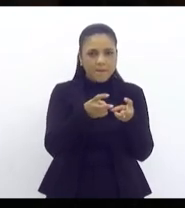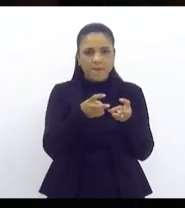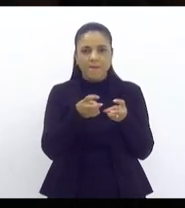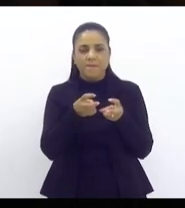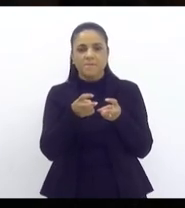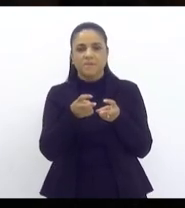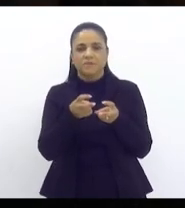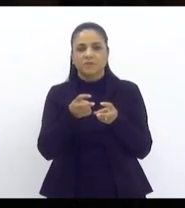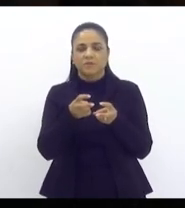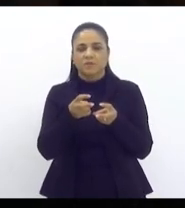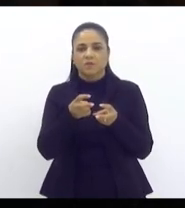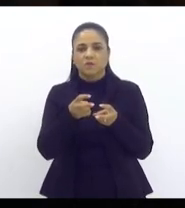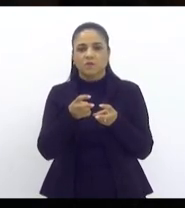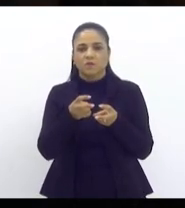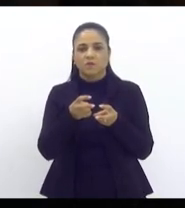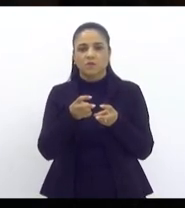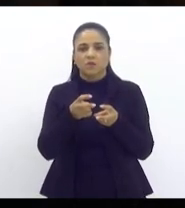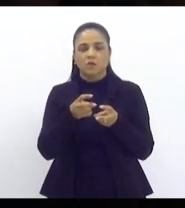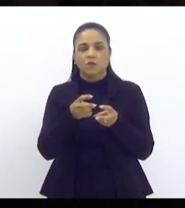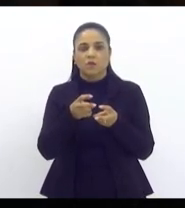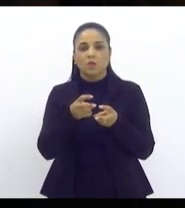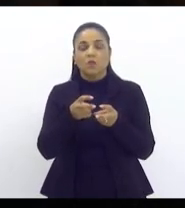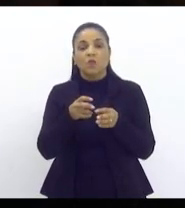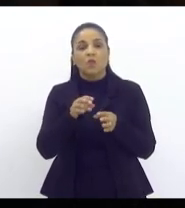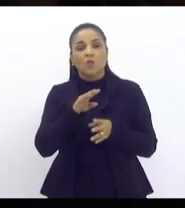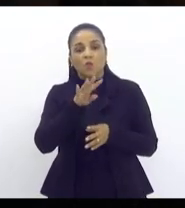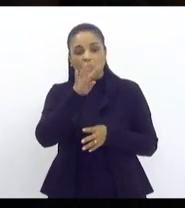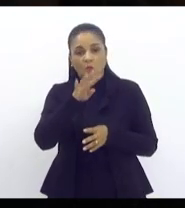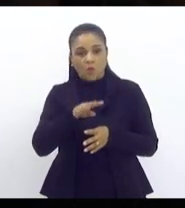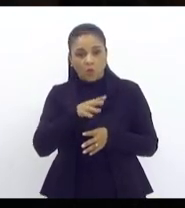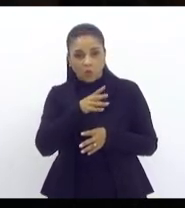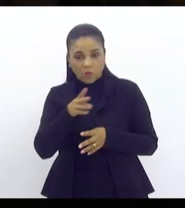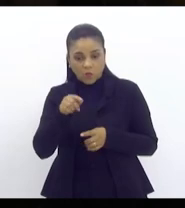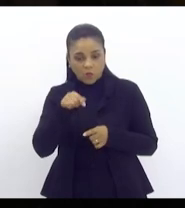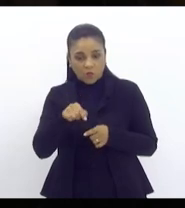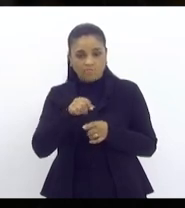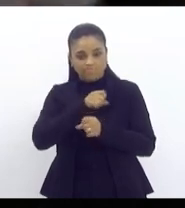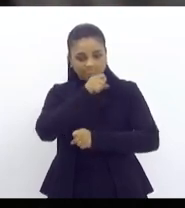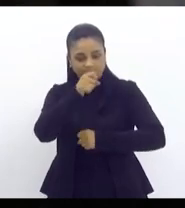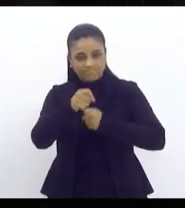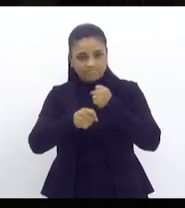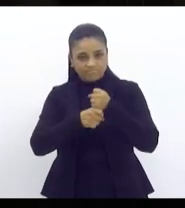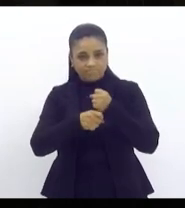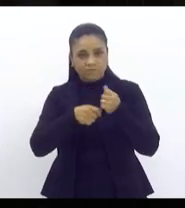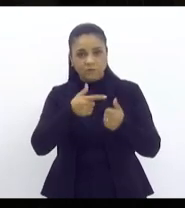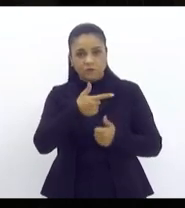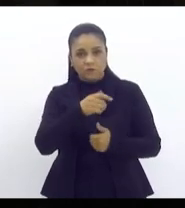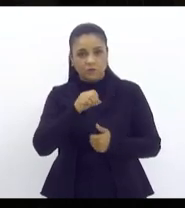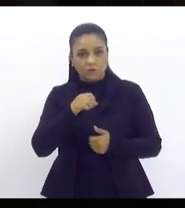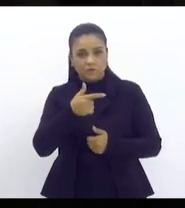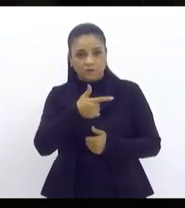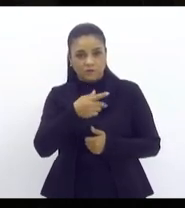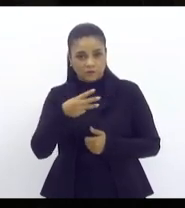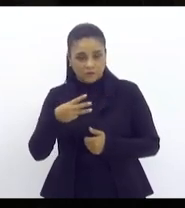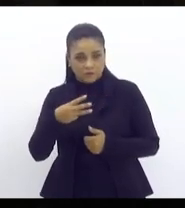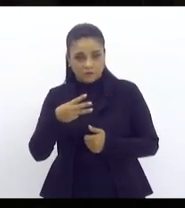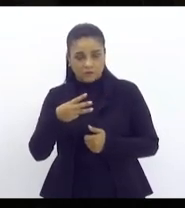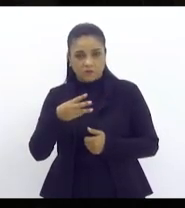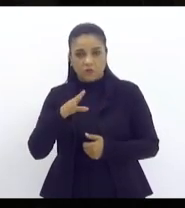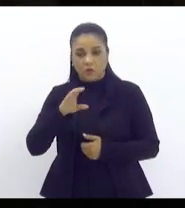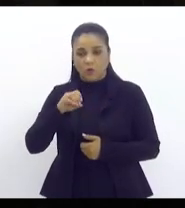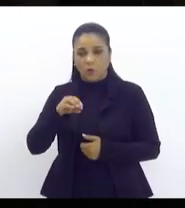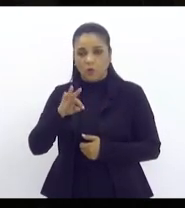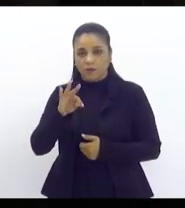que o quadro previsto para 2023 de cotejo